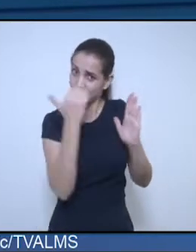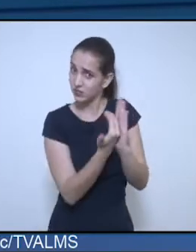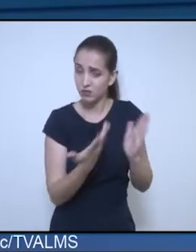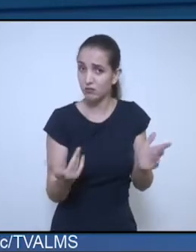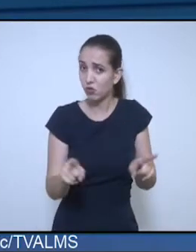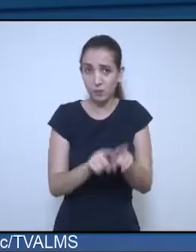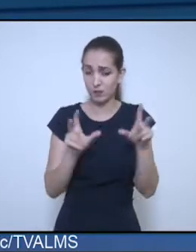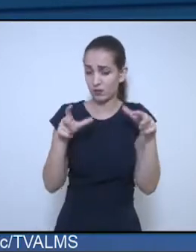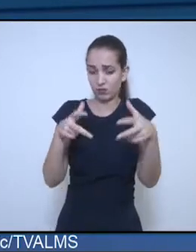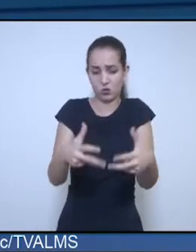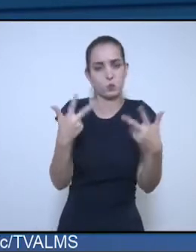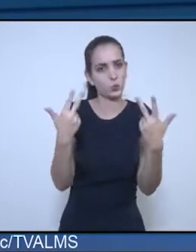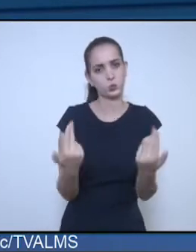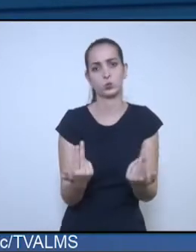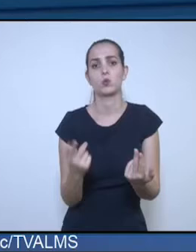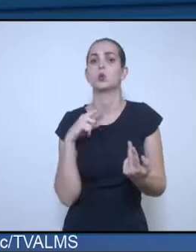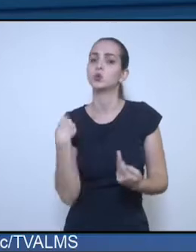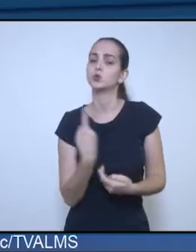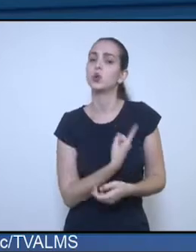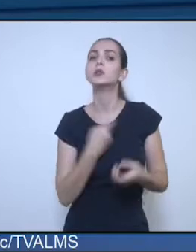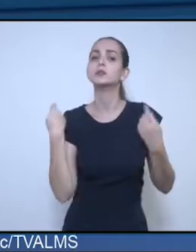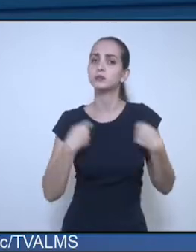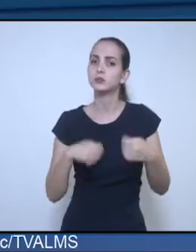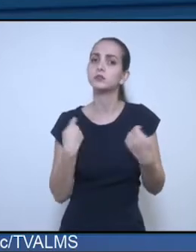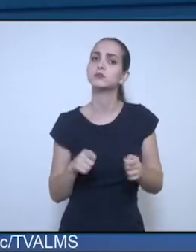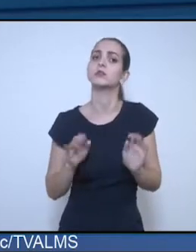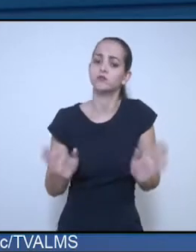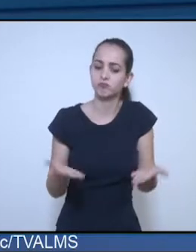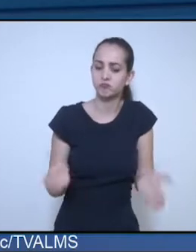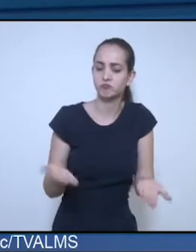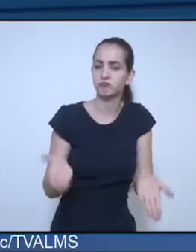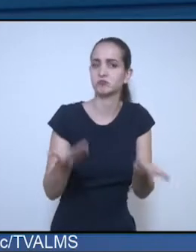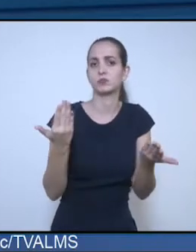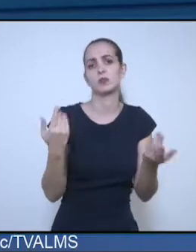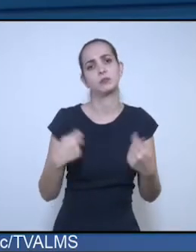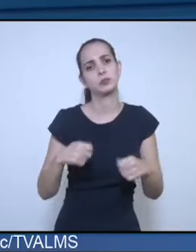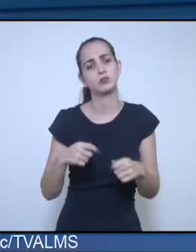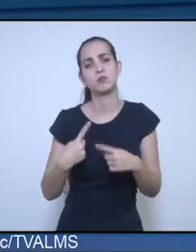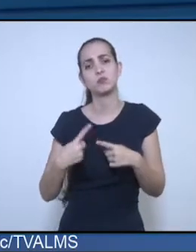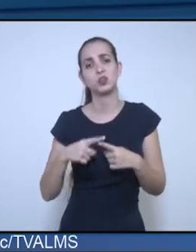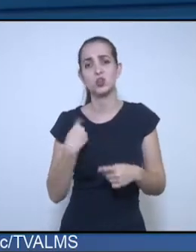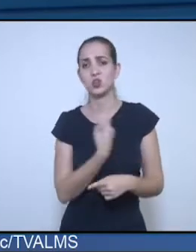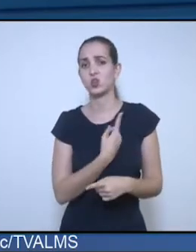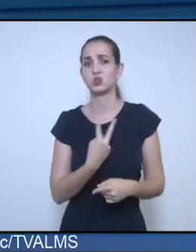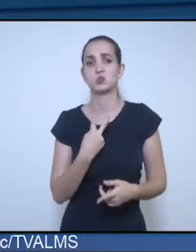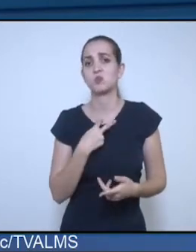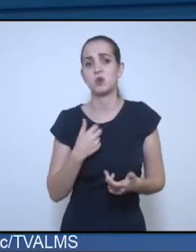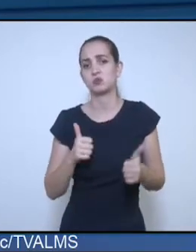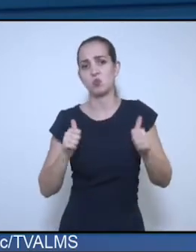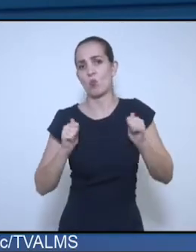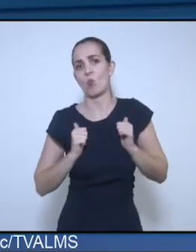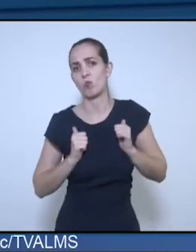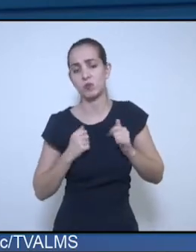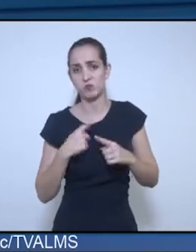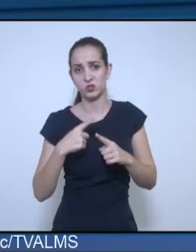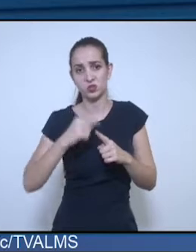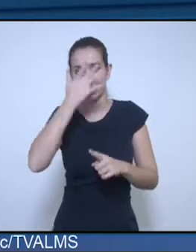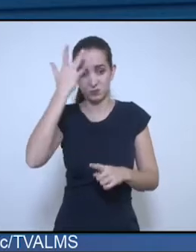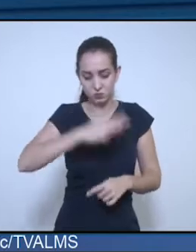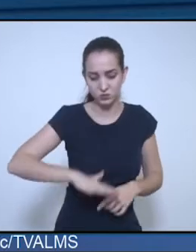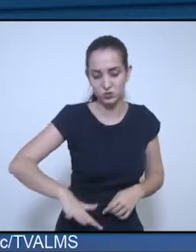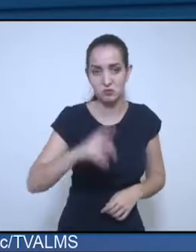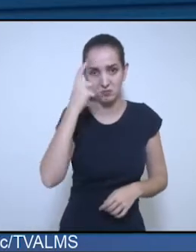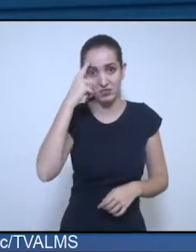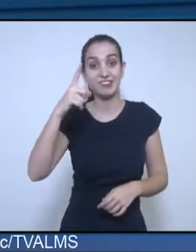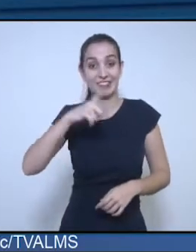tem também. Nós temos é que agir. Não podemos é deixar com que as pessoas acham que existam leis, mas